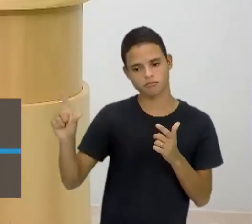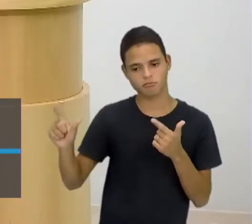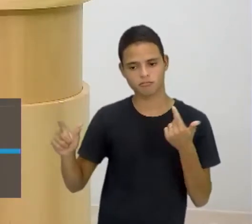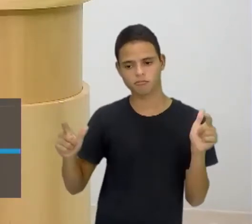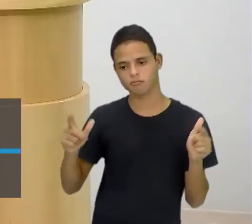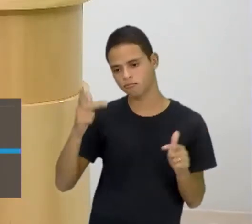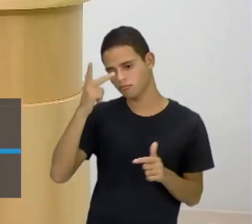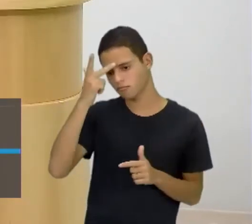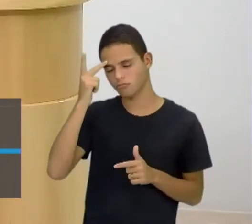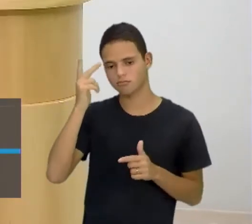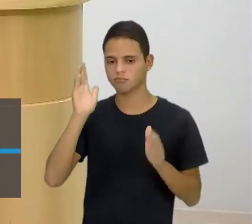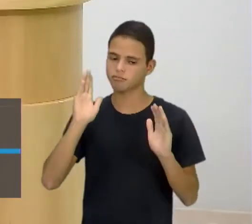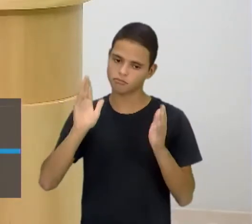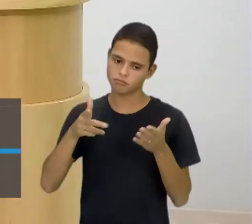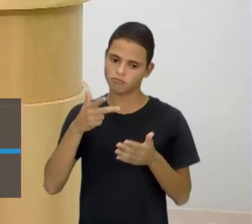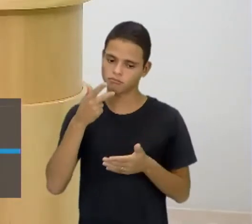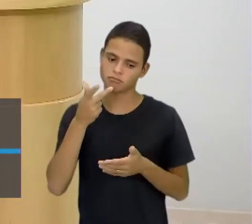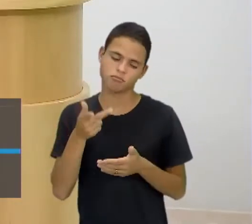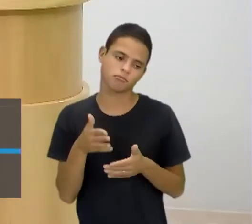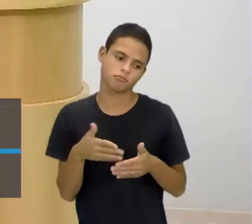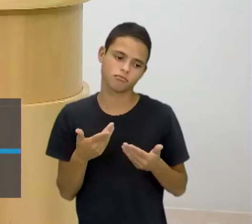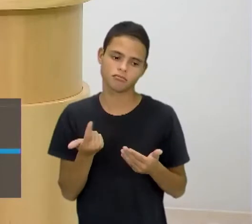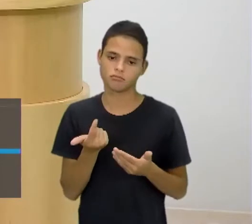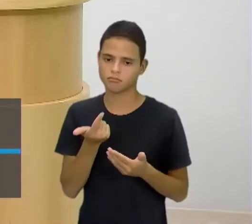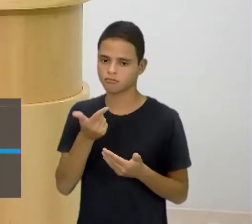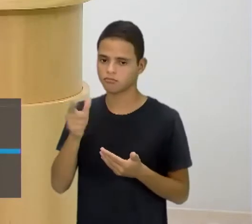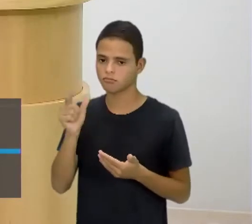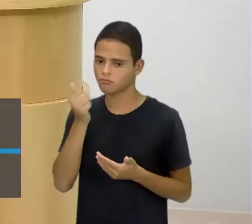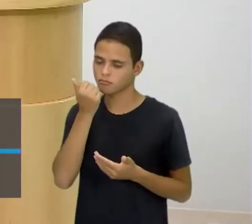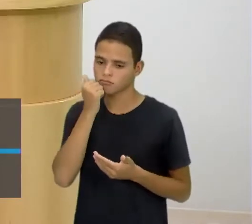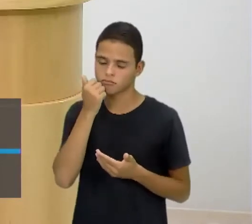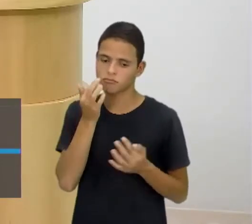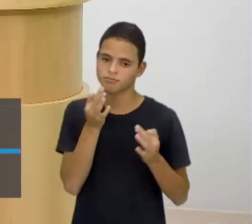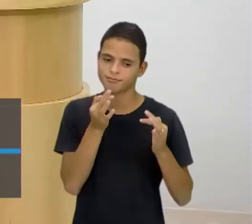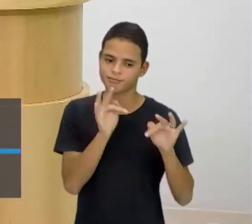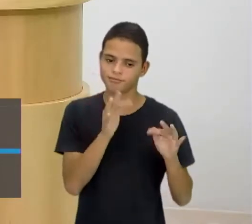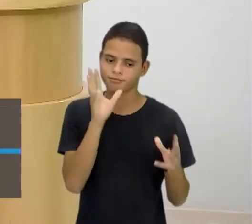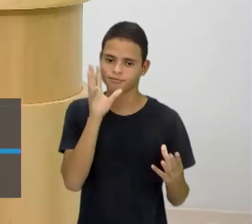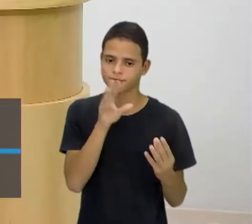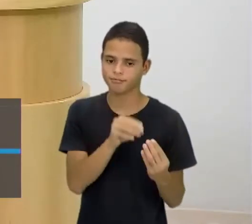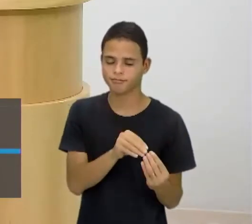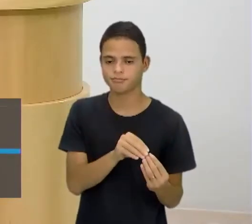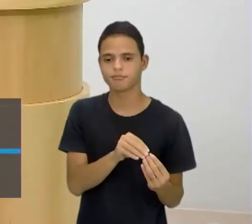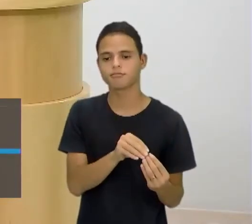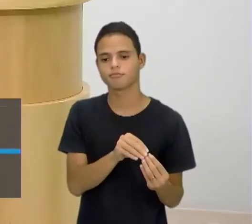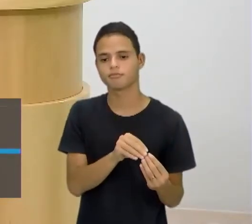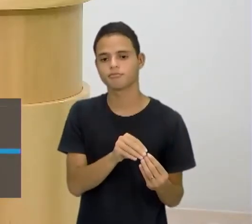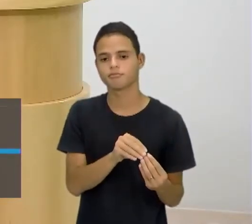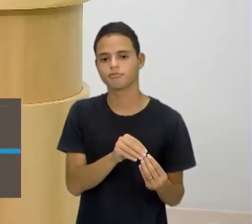falaram sobre isso, no caso, outros cientistas, e, ao final, ali na conclusão, eles vão